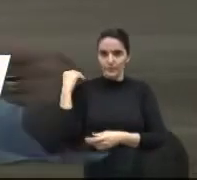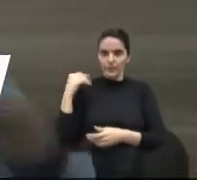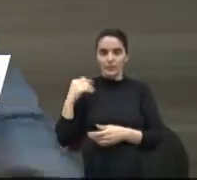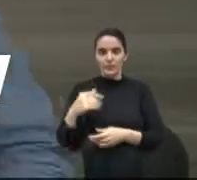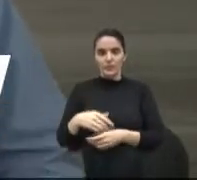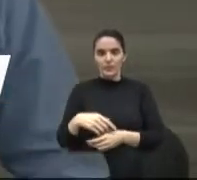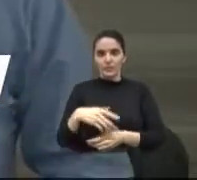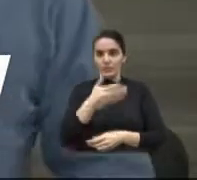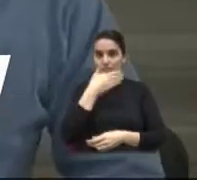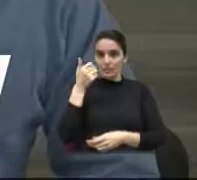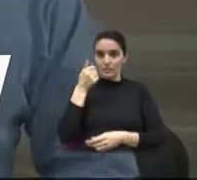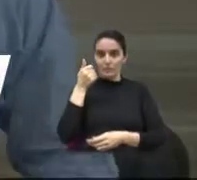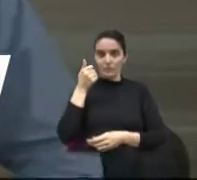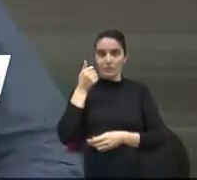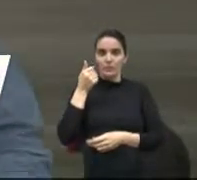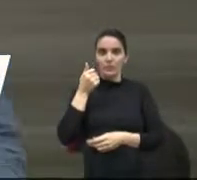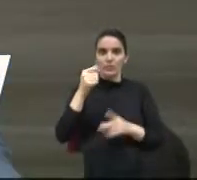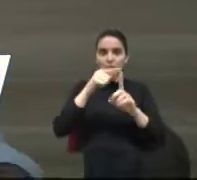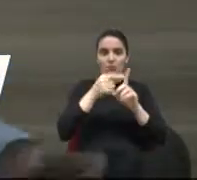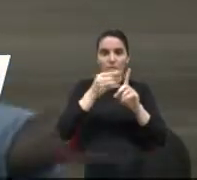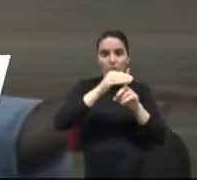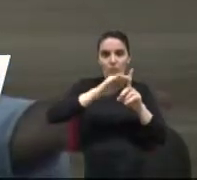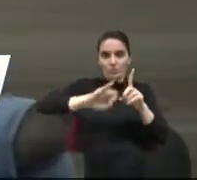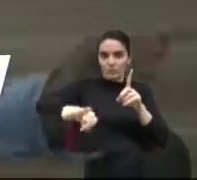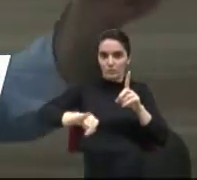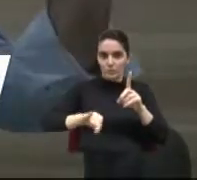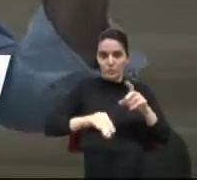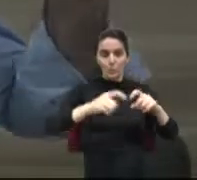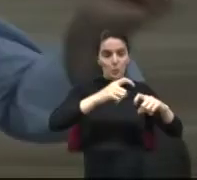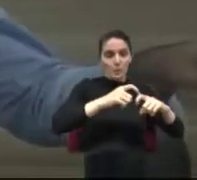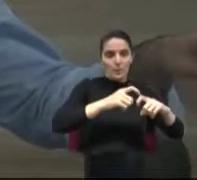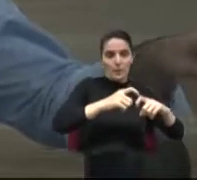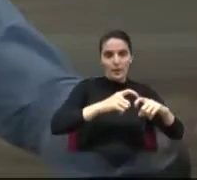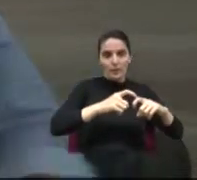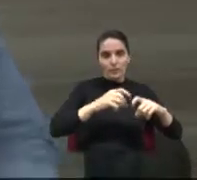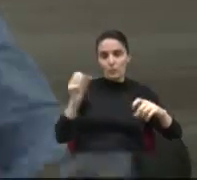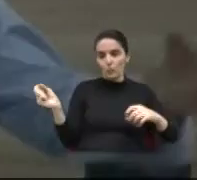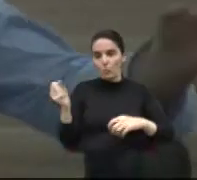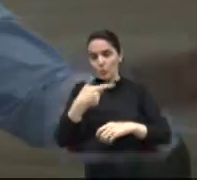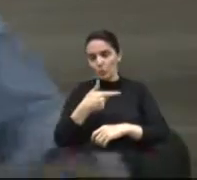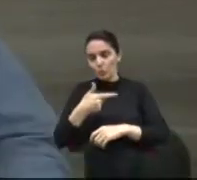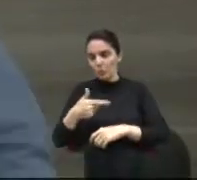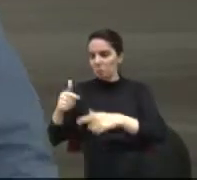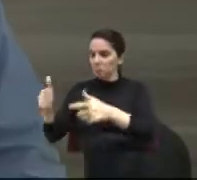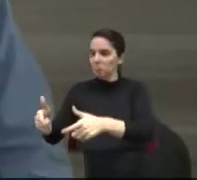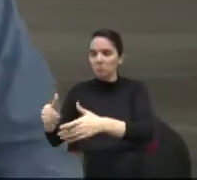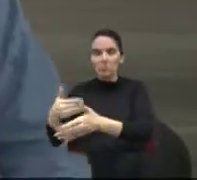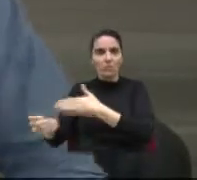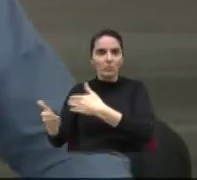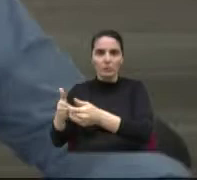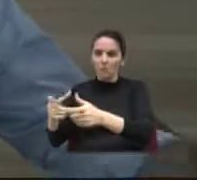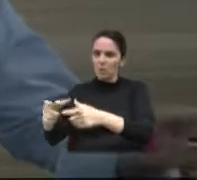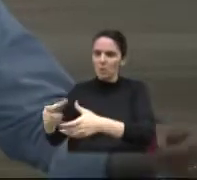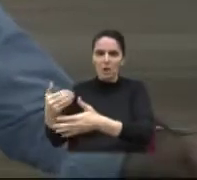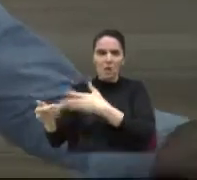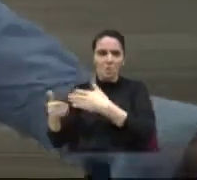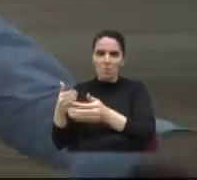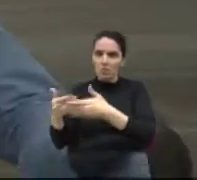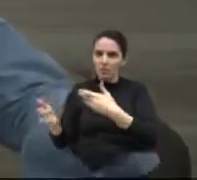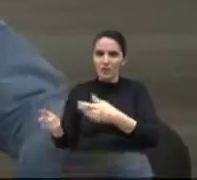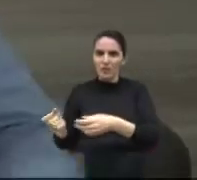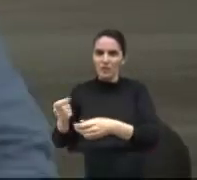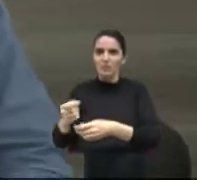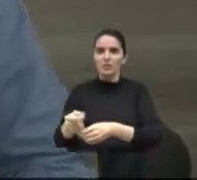aborto no consultório do que a atrocidade que daí morria o embrião e a mãe junto, de comprimidos